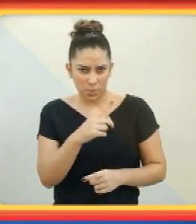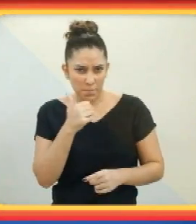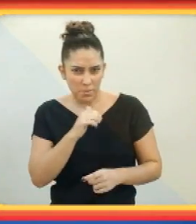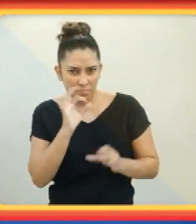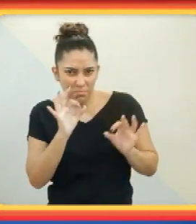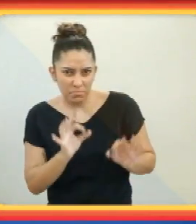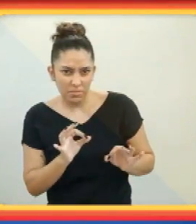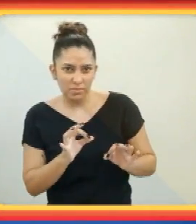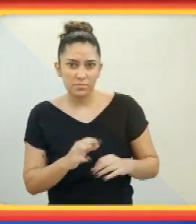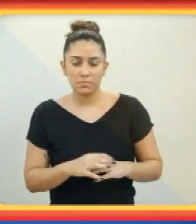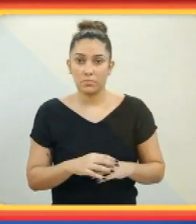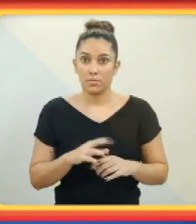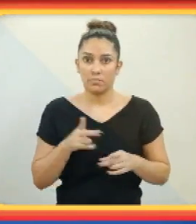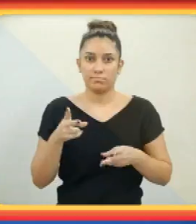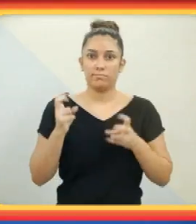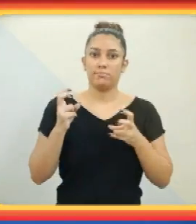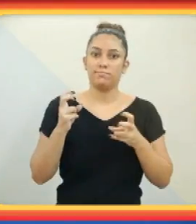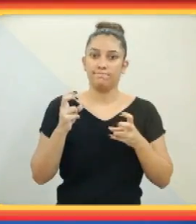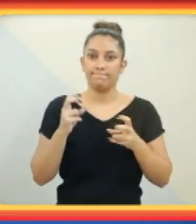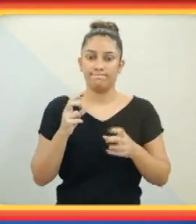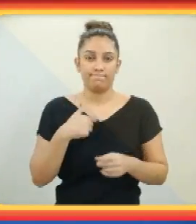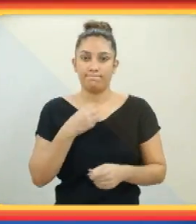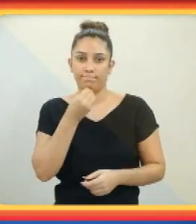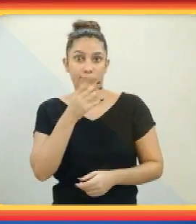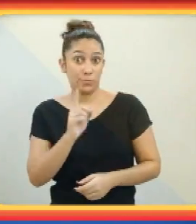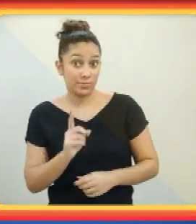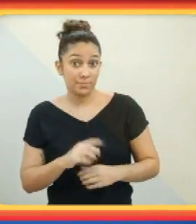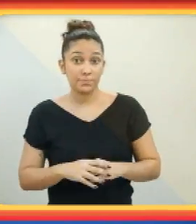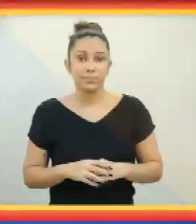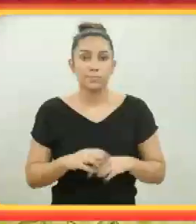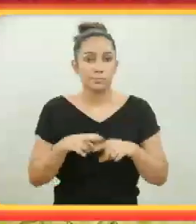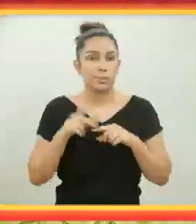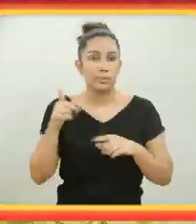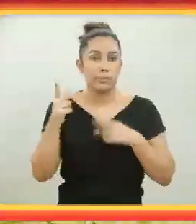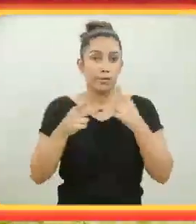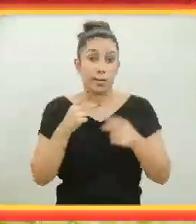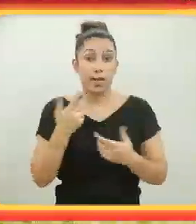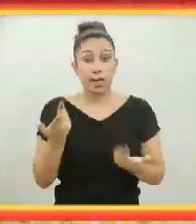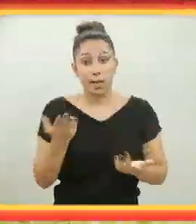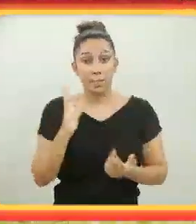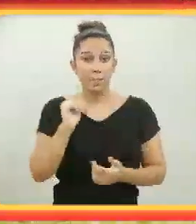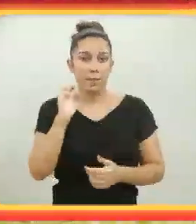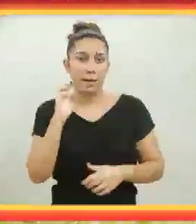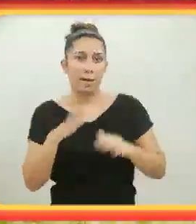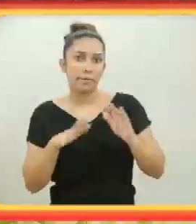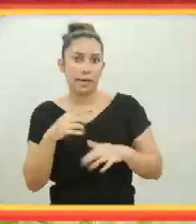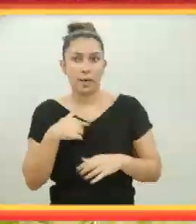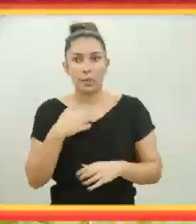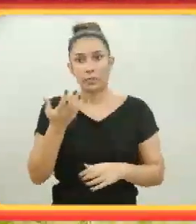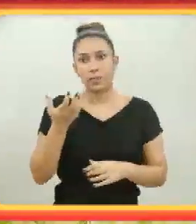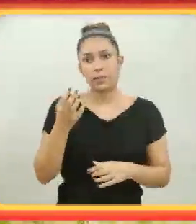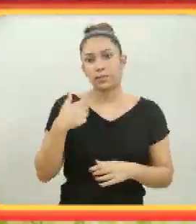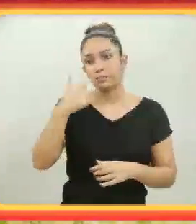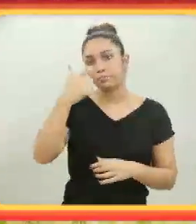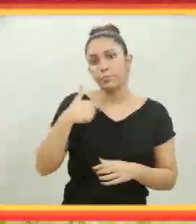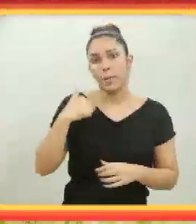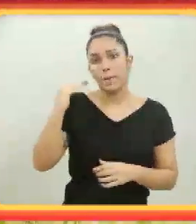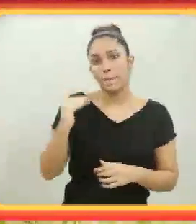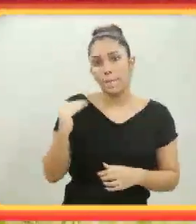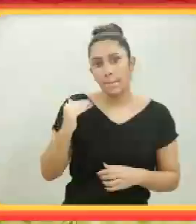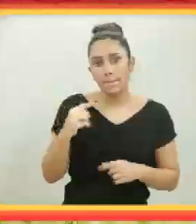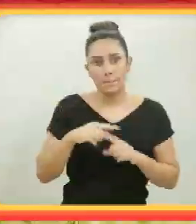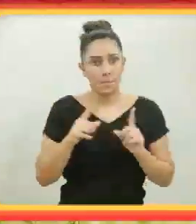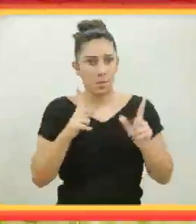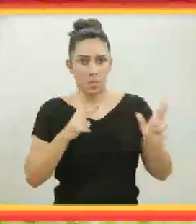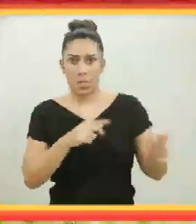minha mãe. E os meus colegas não acreditam. Eu acho que o que ajudou um pouco nesse processo da